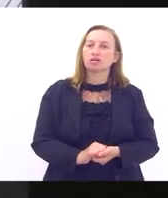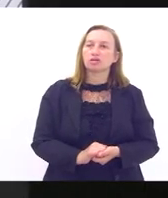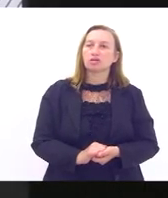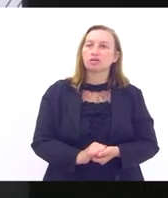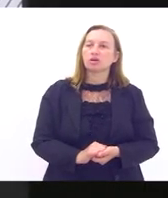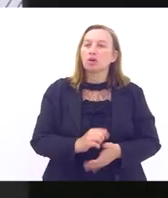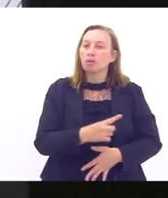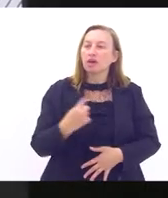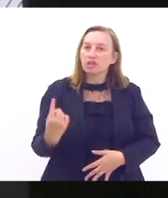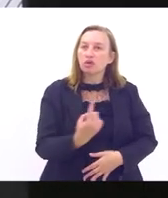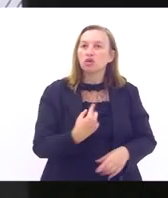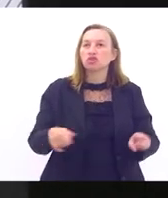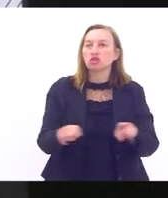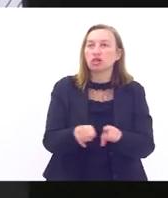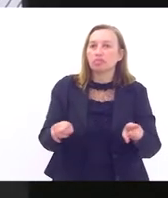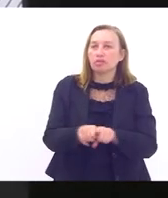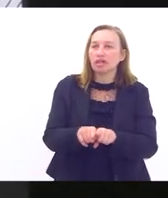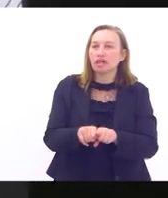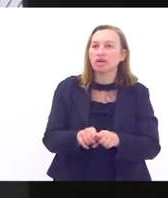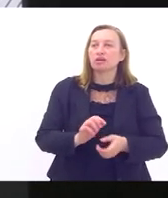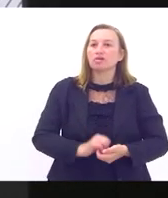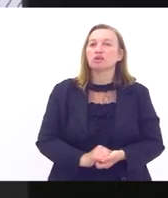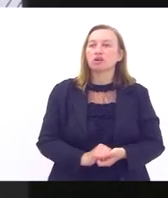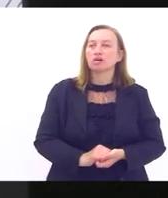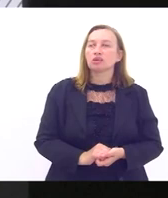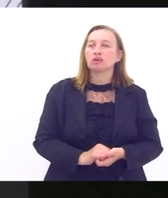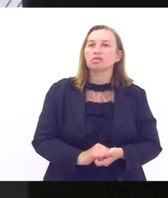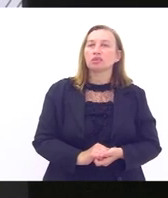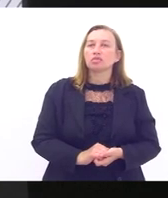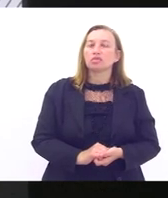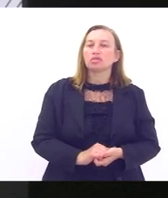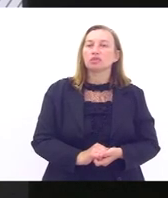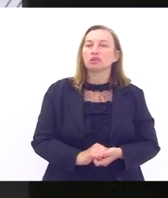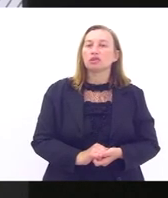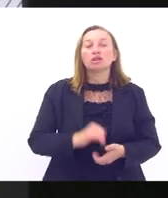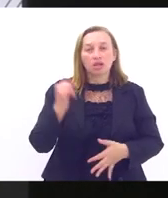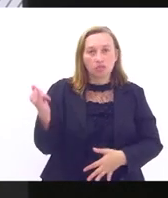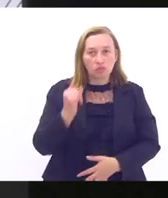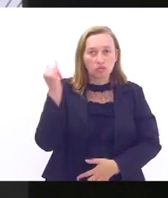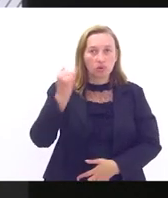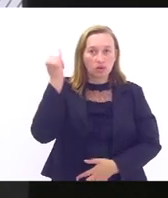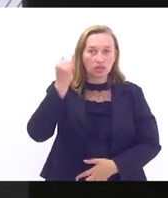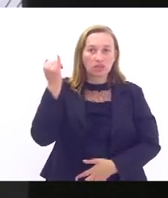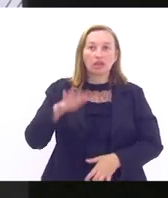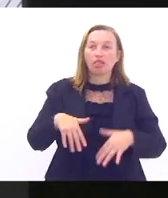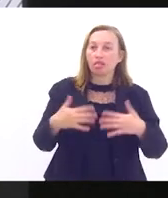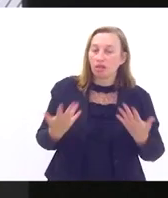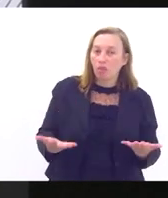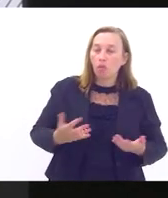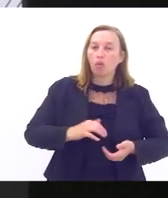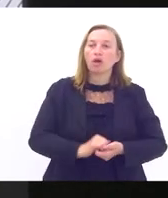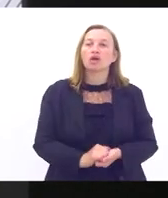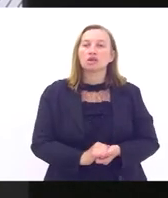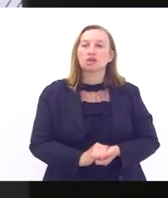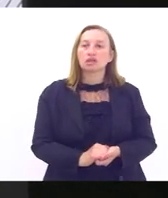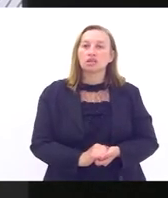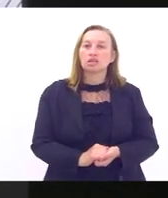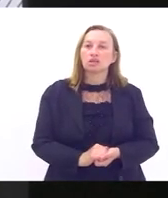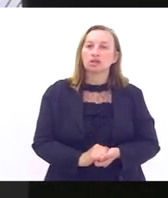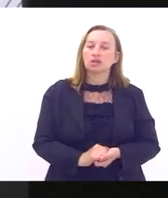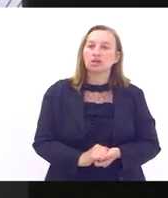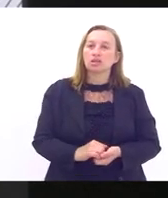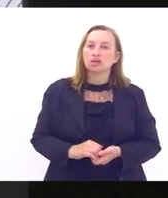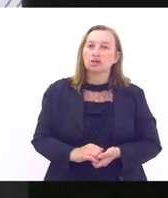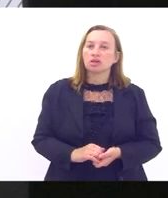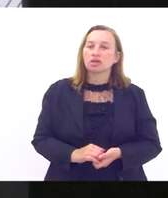são ainda para a gente também um entrave muito importante. Então, e essas condições todas